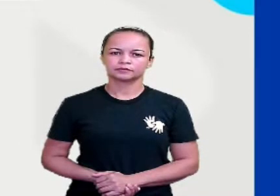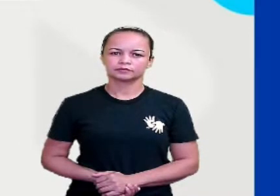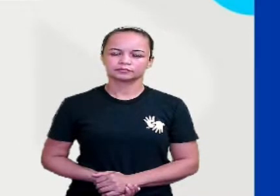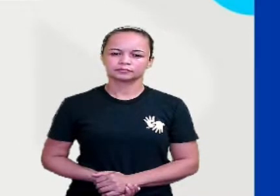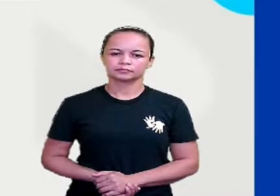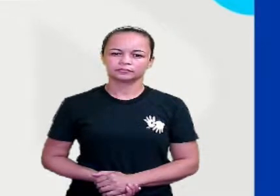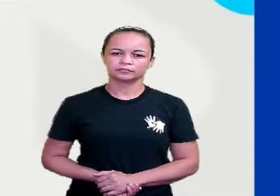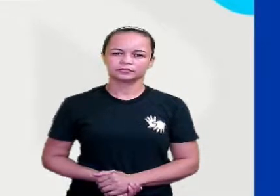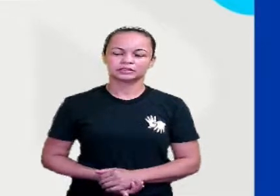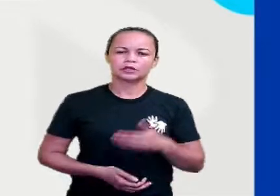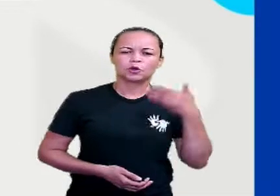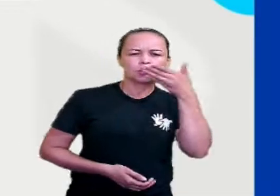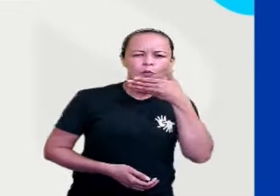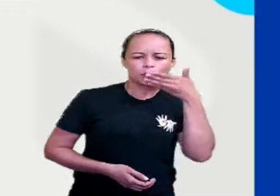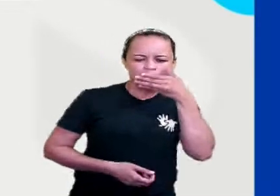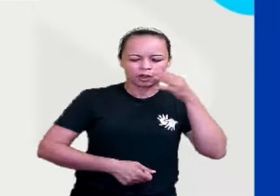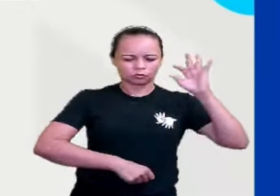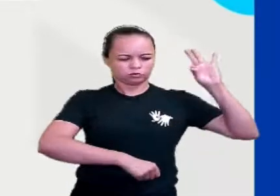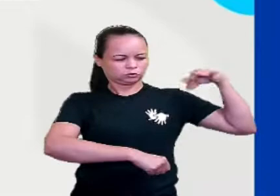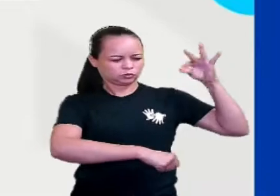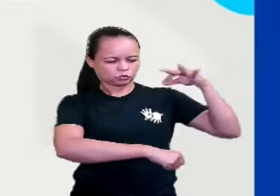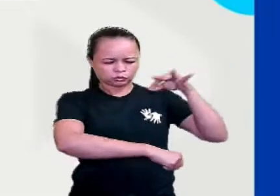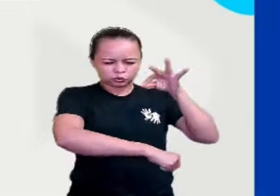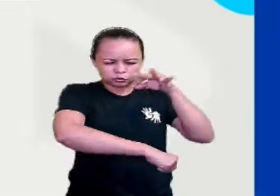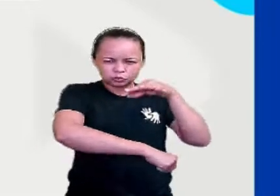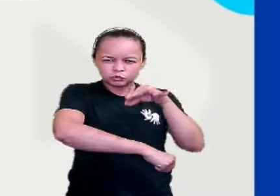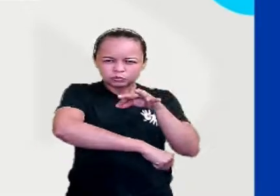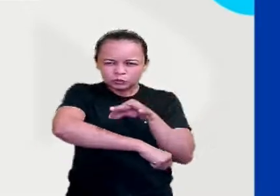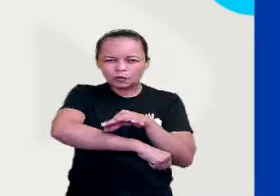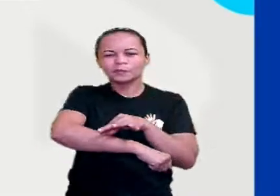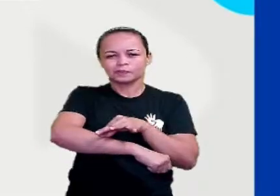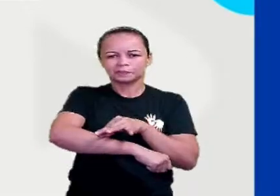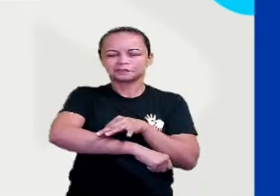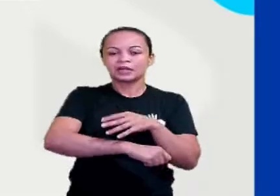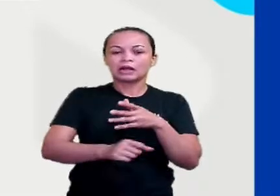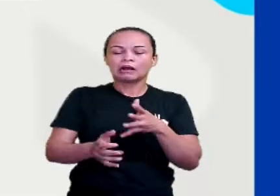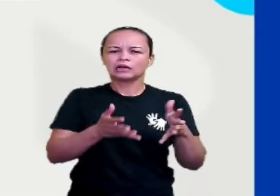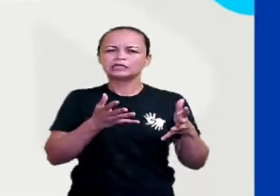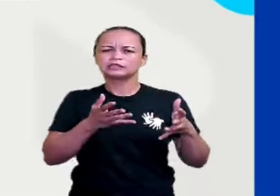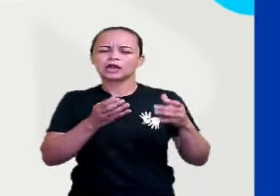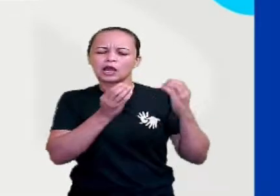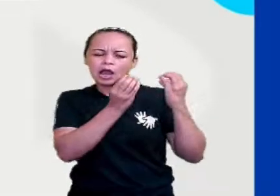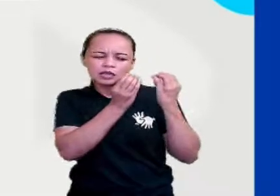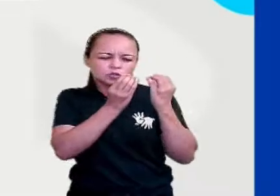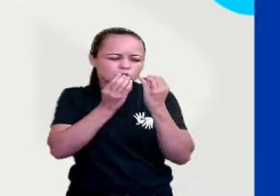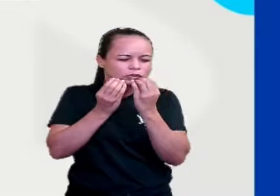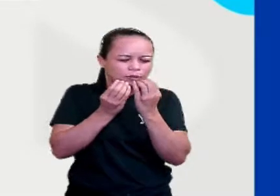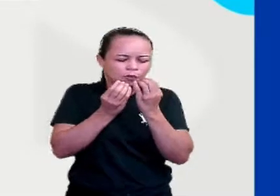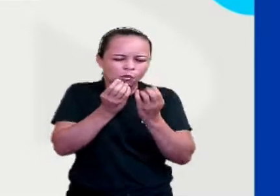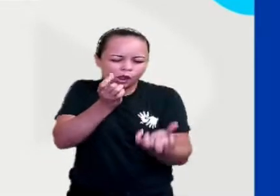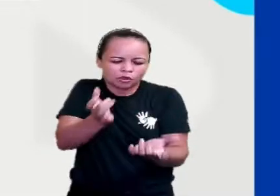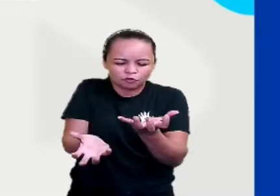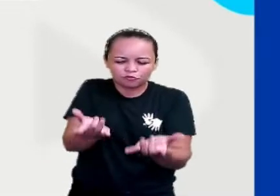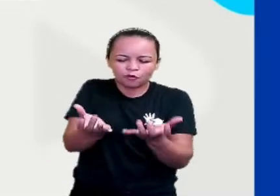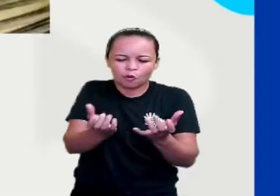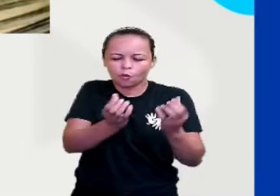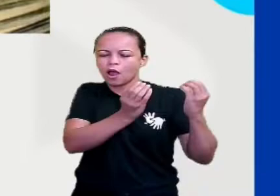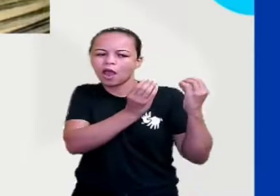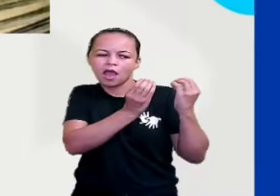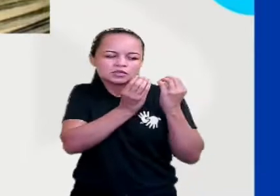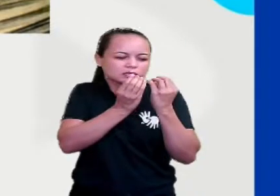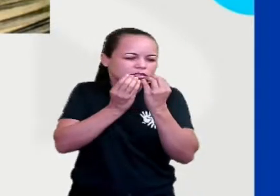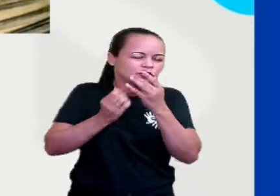O mel, a abelha. O favo, o zumbido. O sabugo, a espiga. O